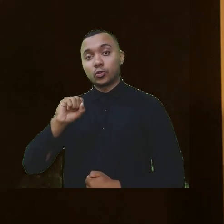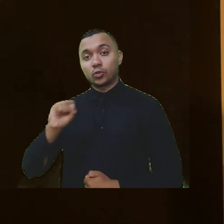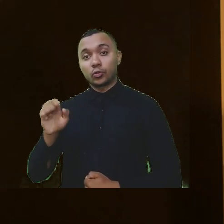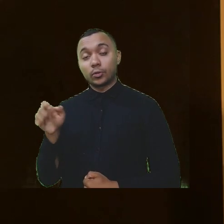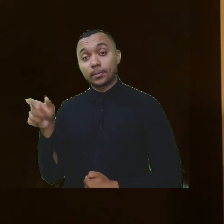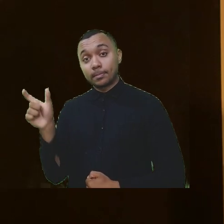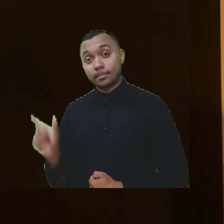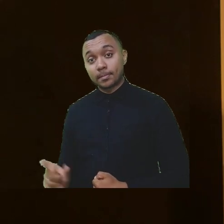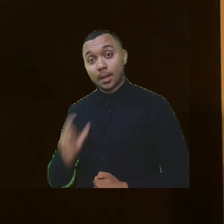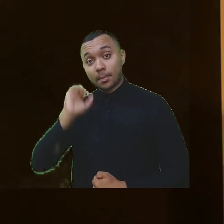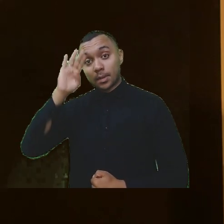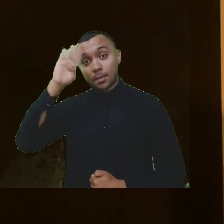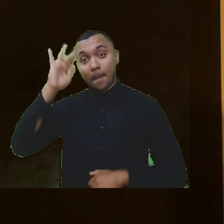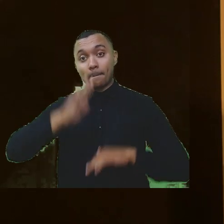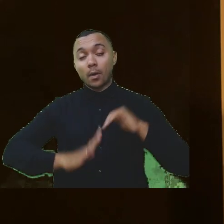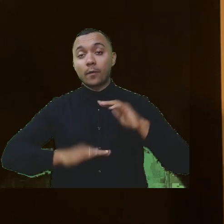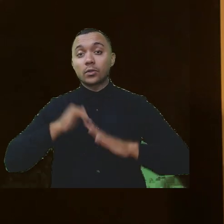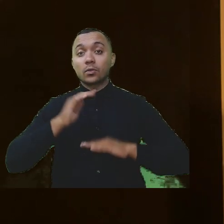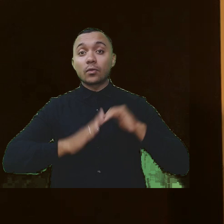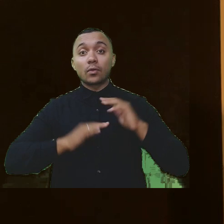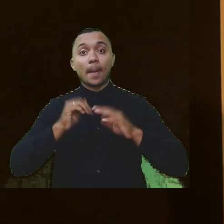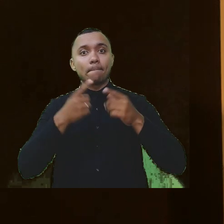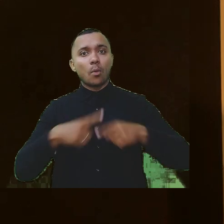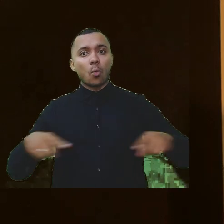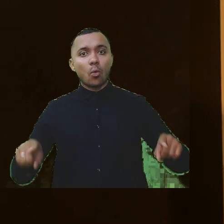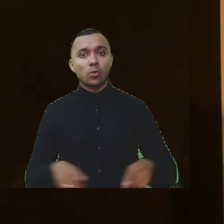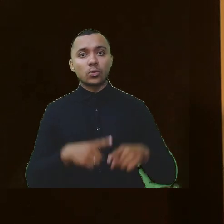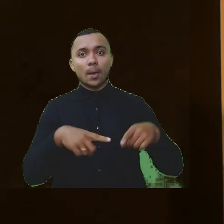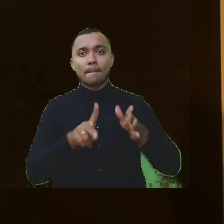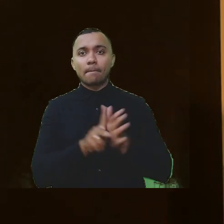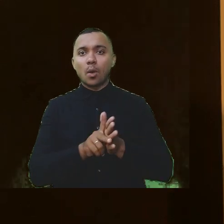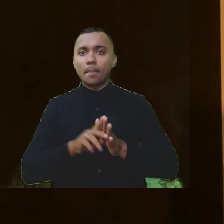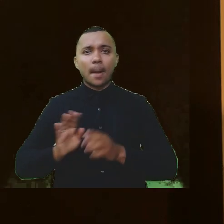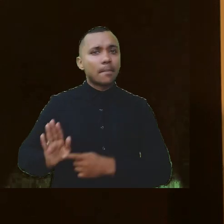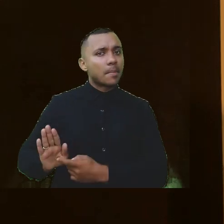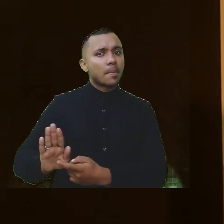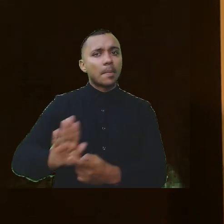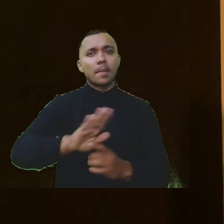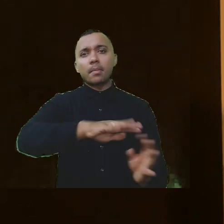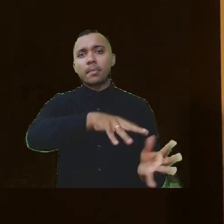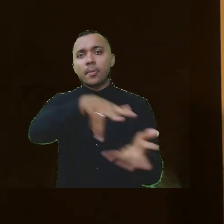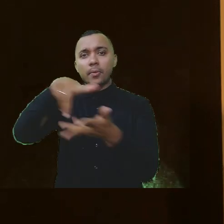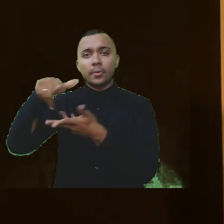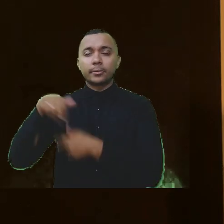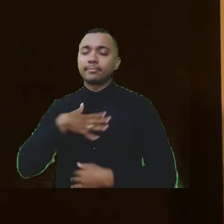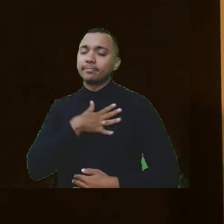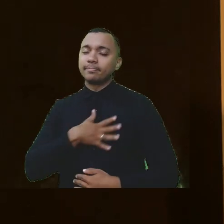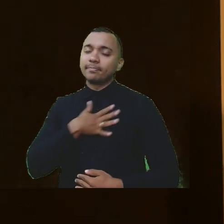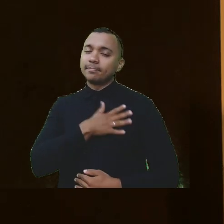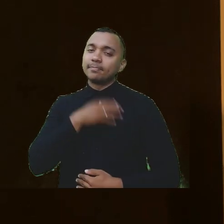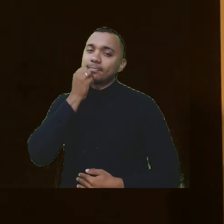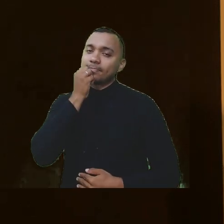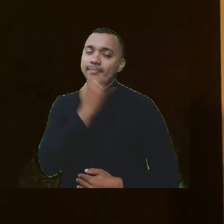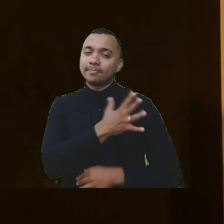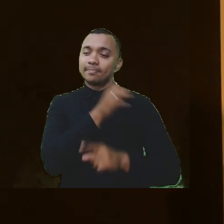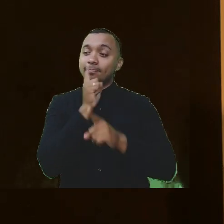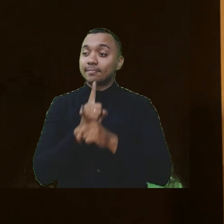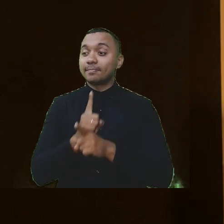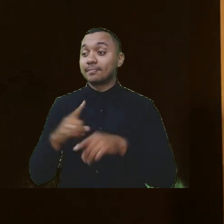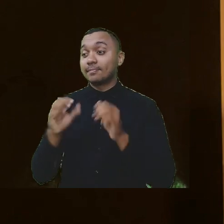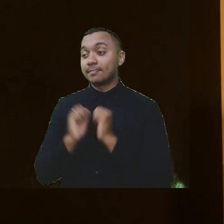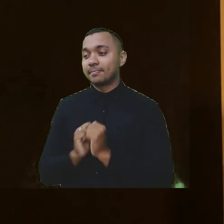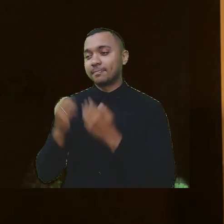principais músicos da harmônica em concertos do mundo. E é um prazer muito grande receber